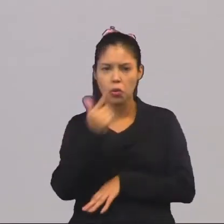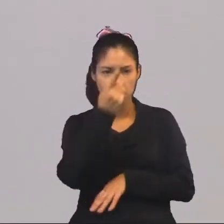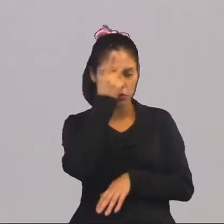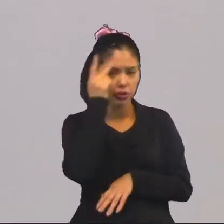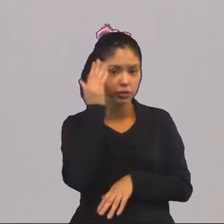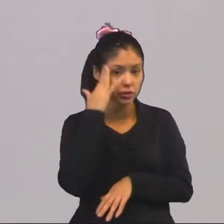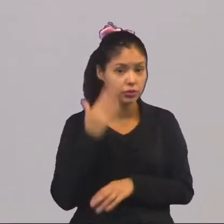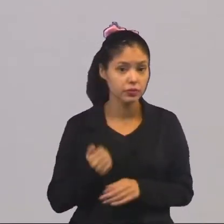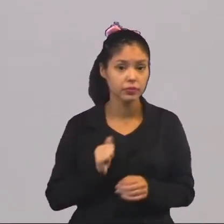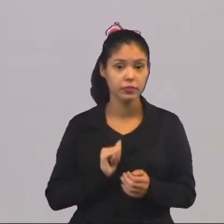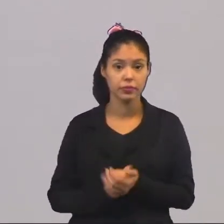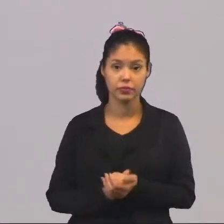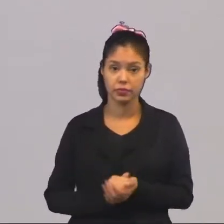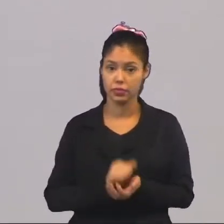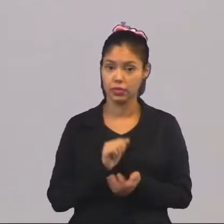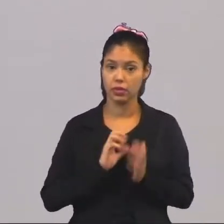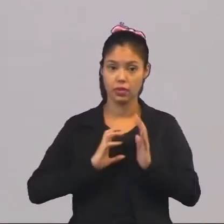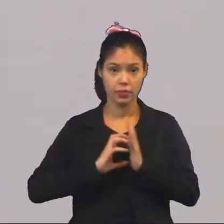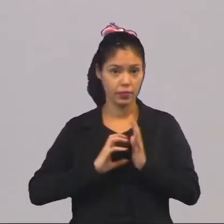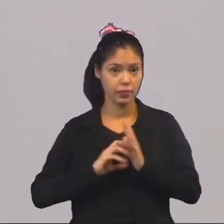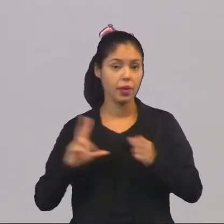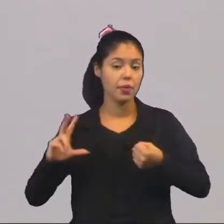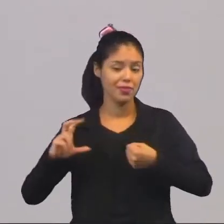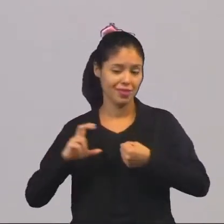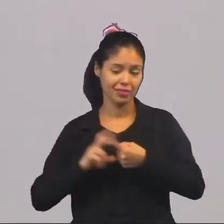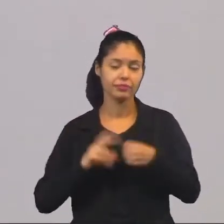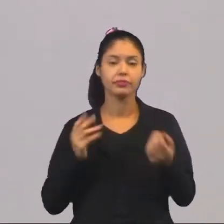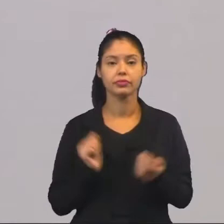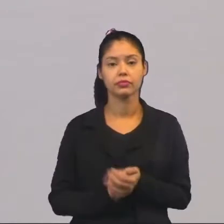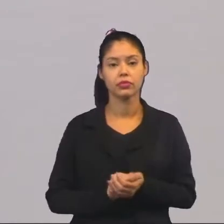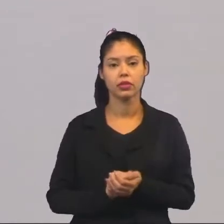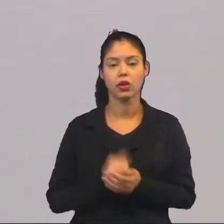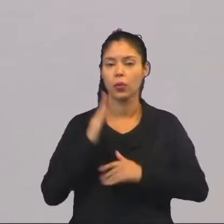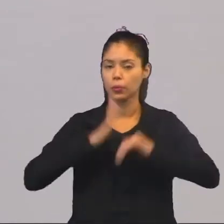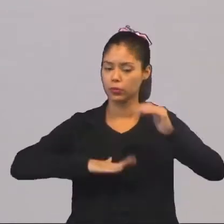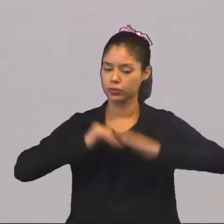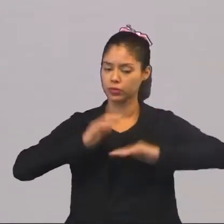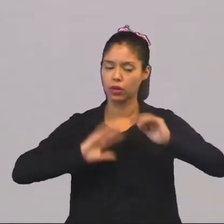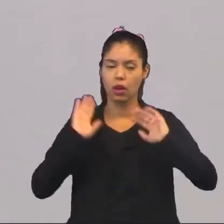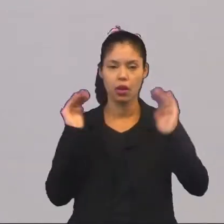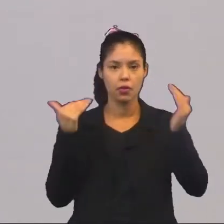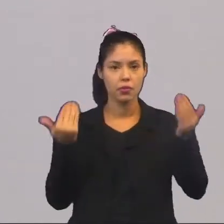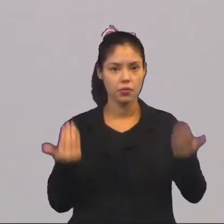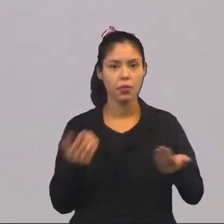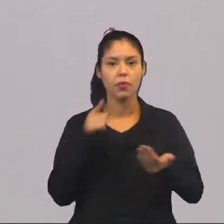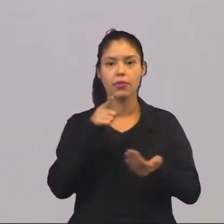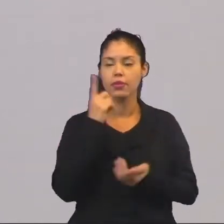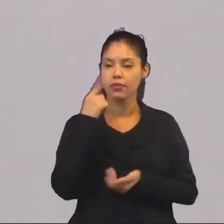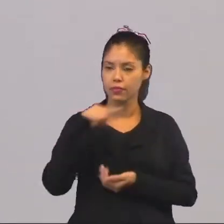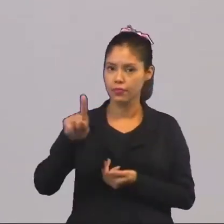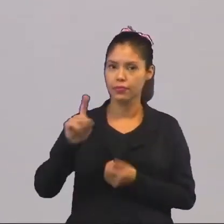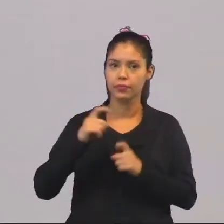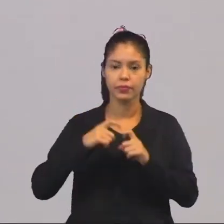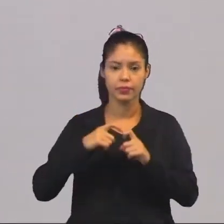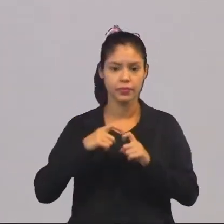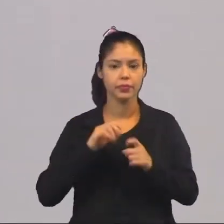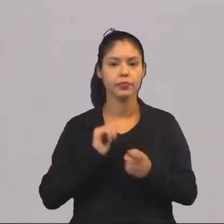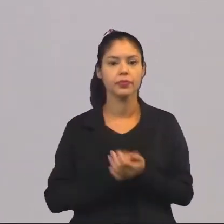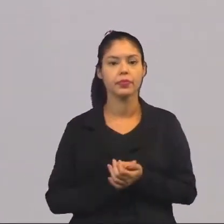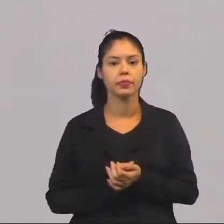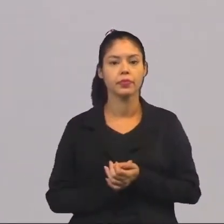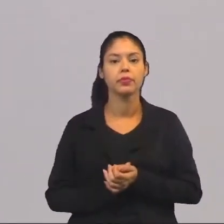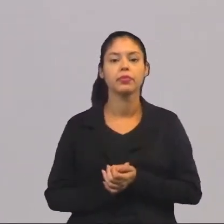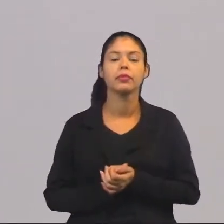pessoas saibam que você foi infectada com esse vírus, a pessoa, o profissional qual você vai